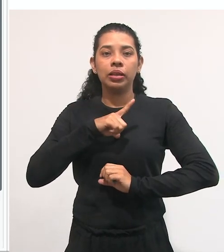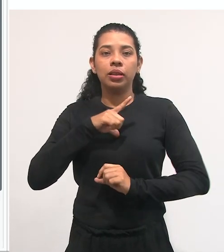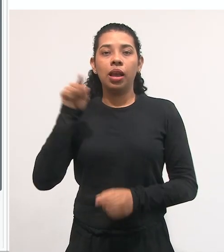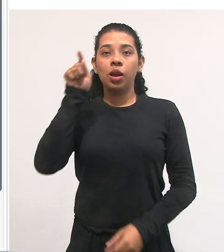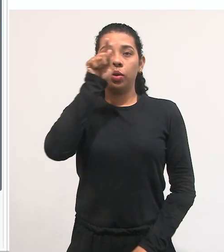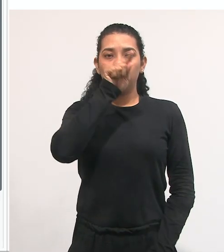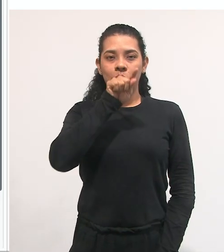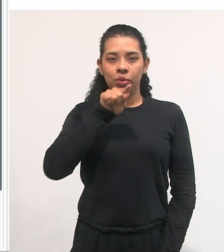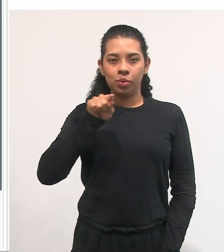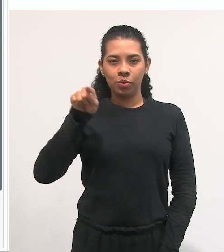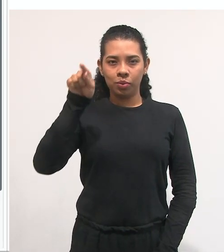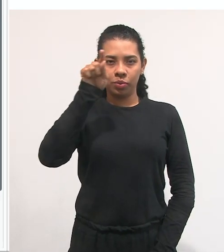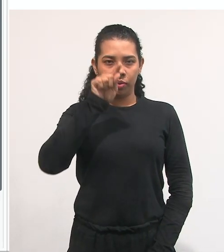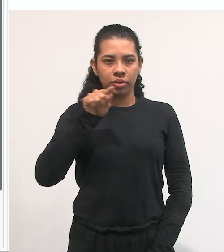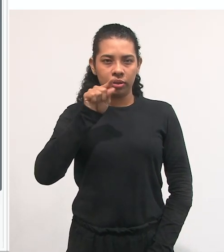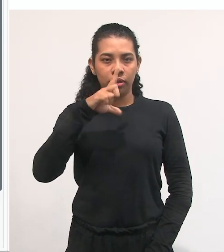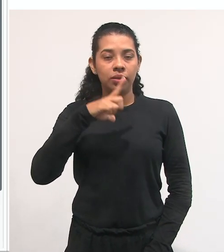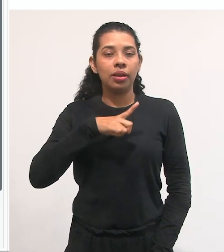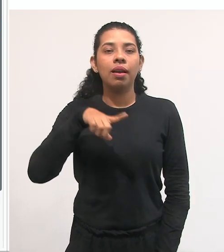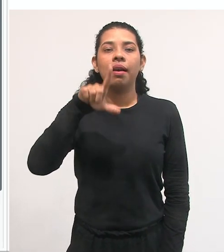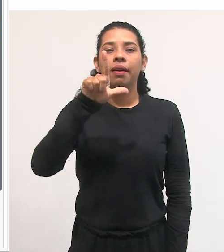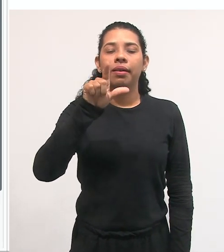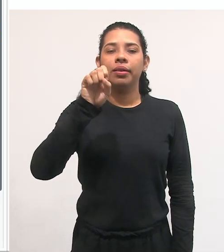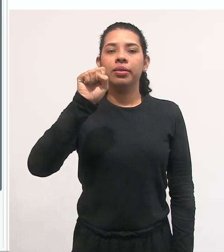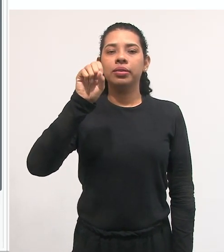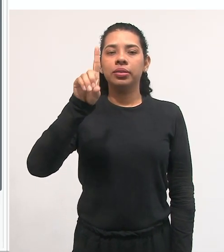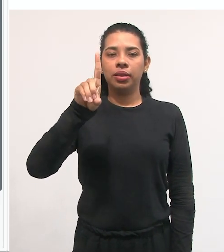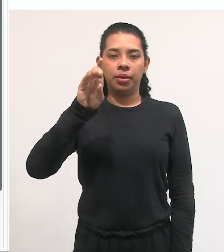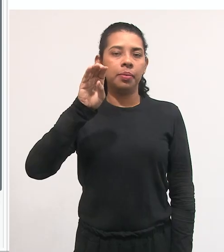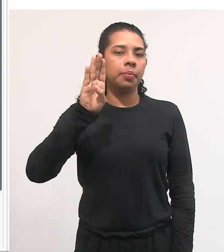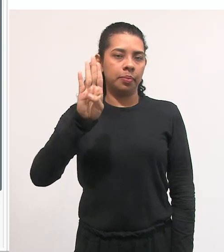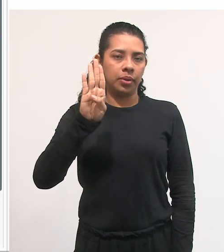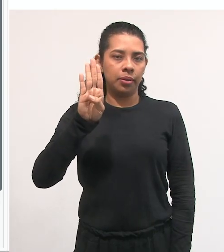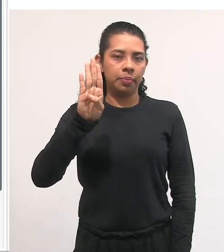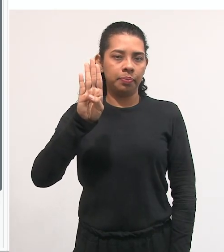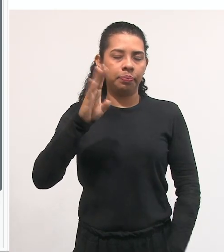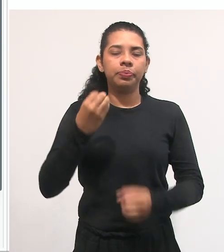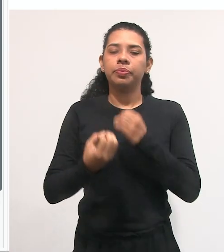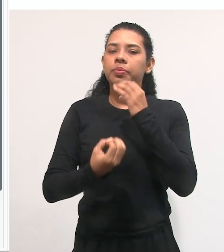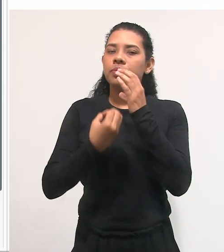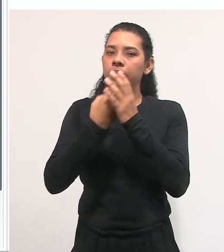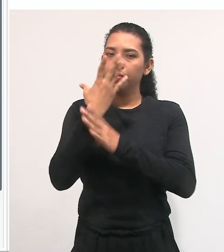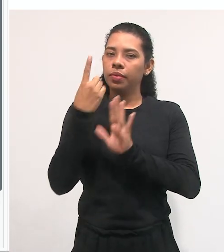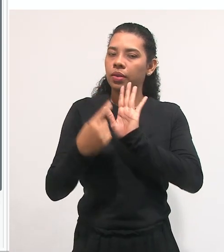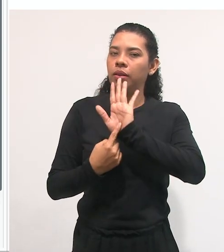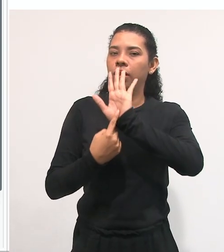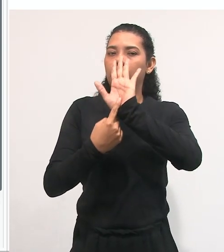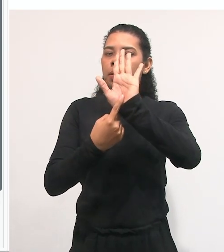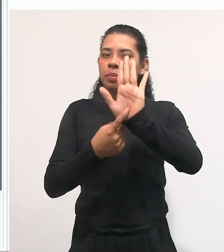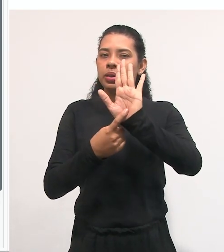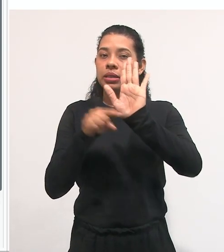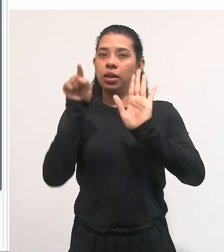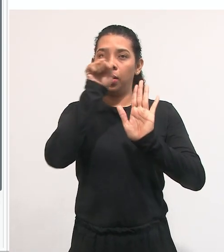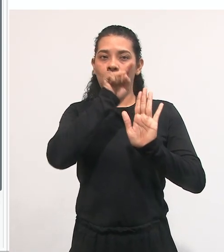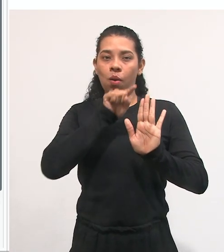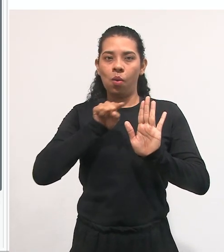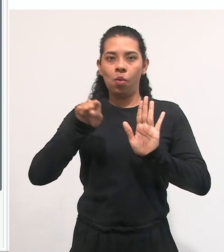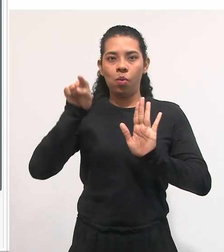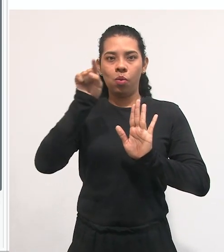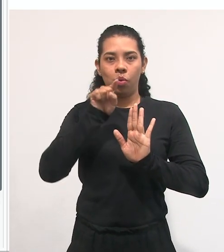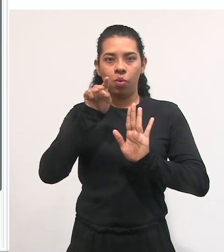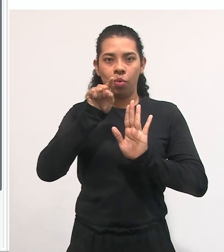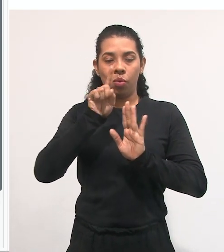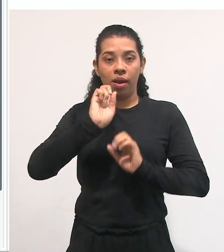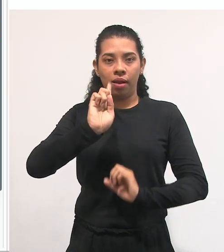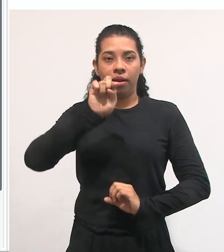currículo, a gente tem a LDB, tá? Então, a LDB, ela é colocada aqui no centro do currículo. É